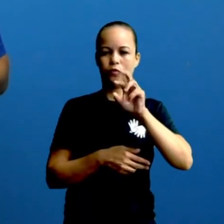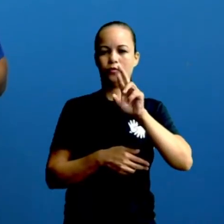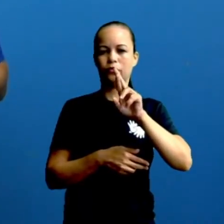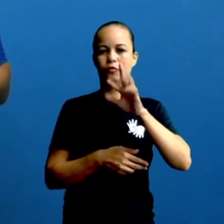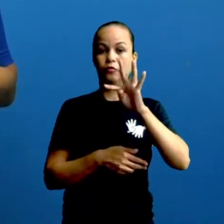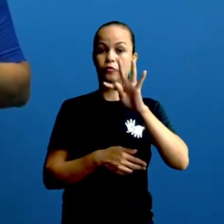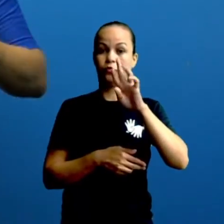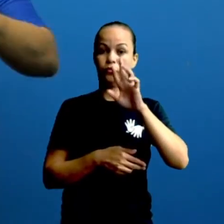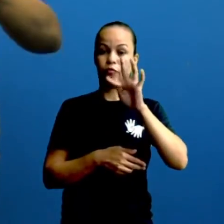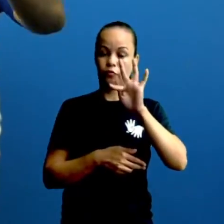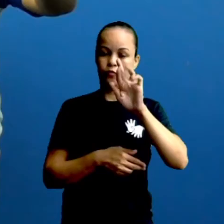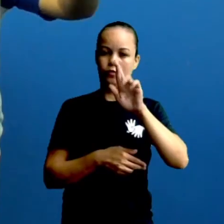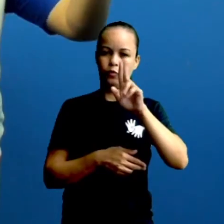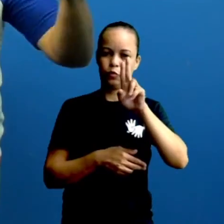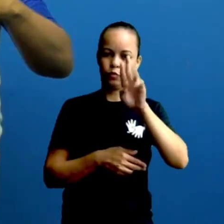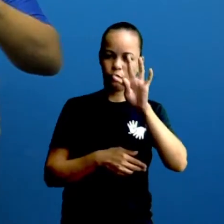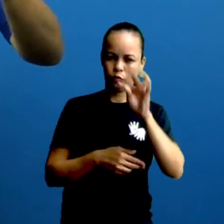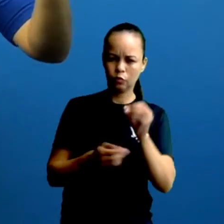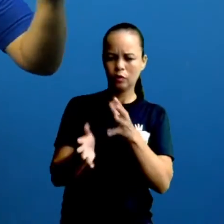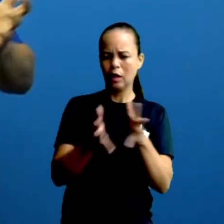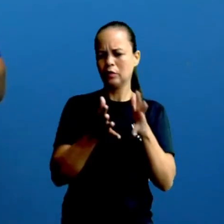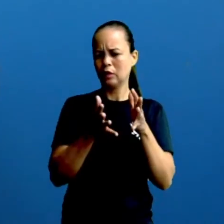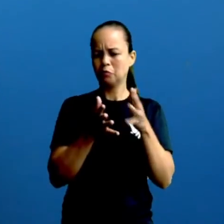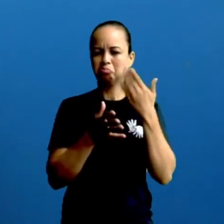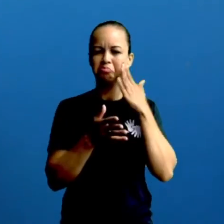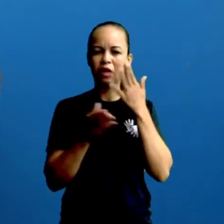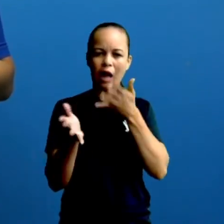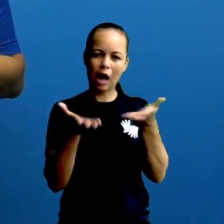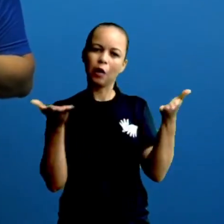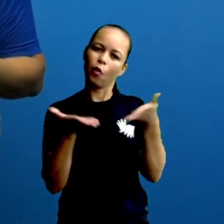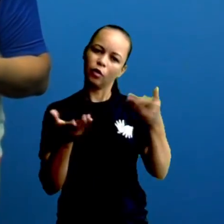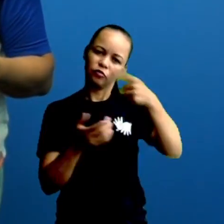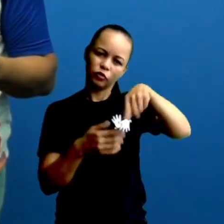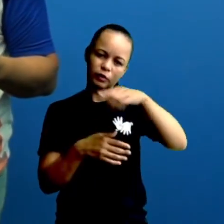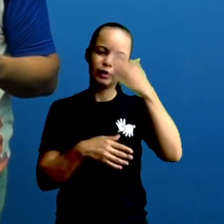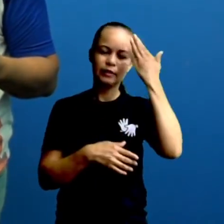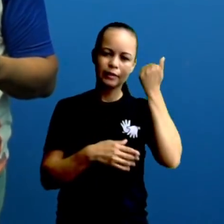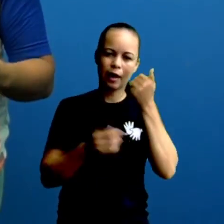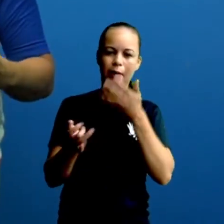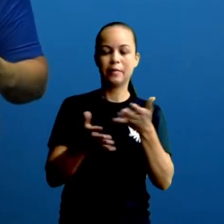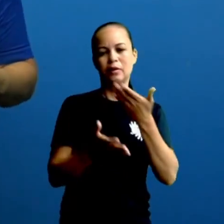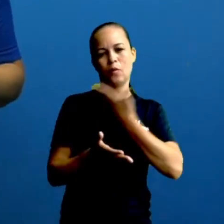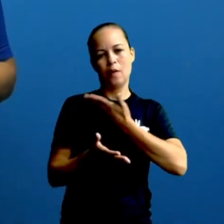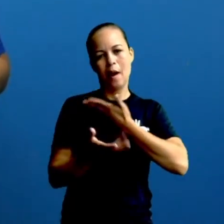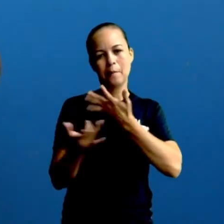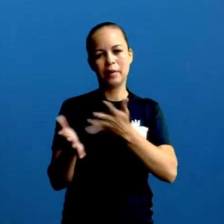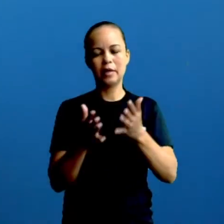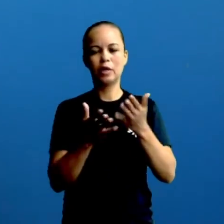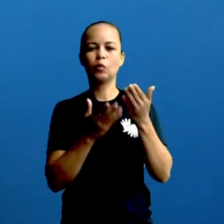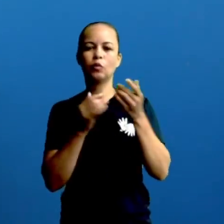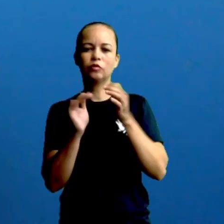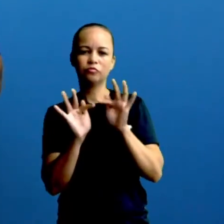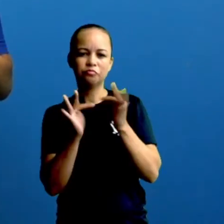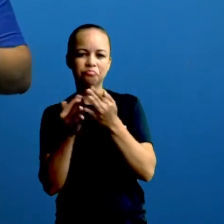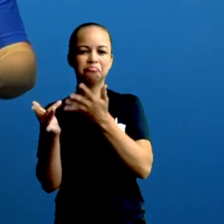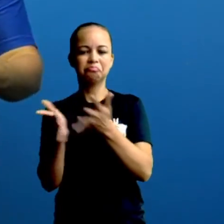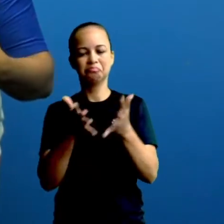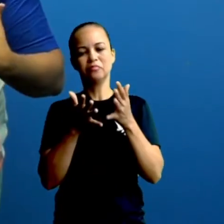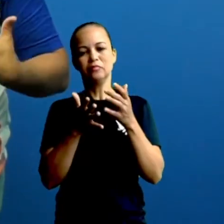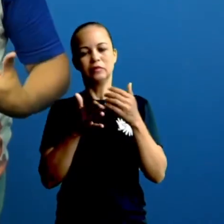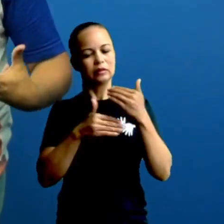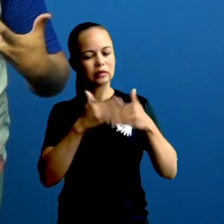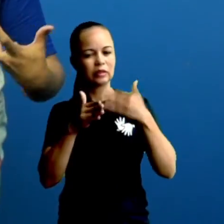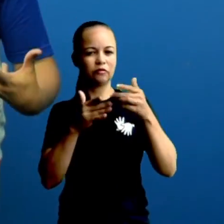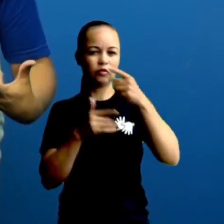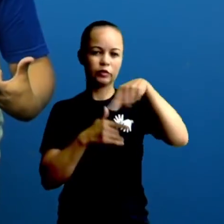tuas conversas com os teus colegas, com os teus amigos, com os teus parentes, você agora vai ter o quê? Uma relevância com essas informações. Você vai se